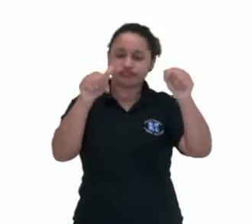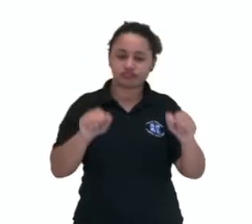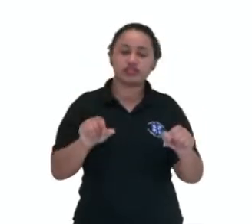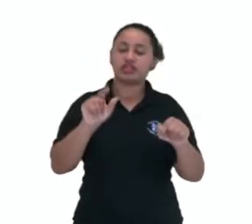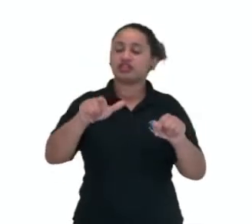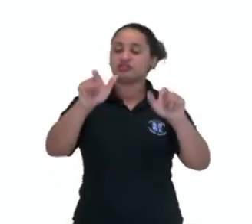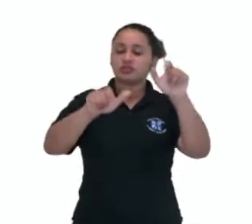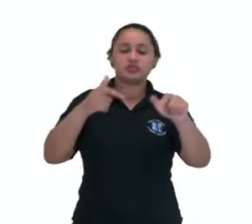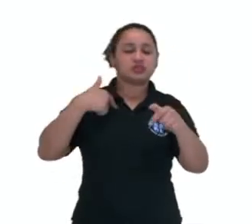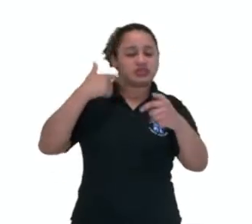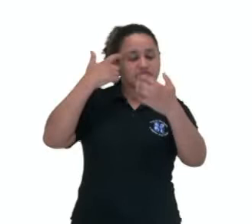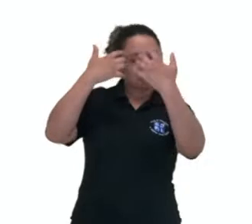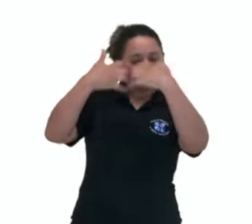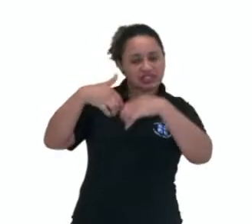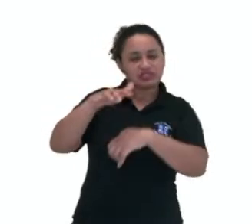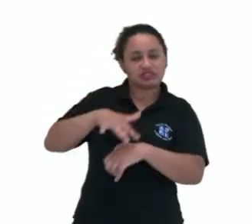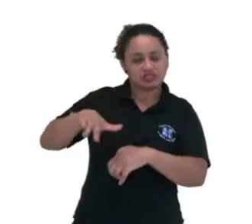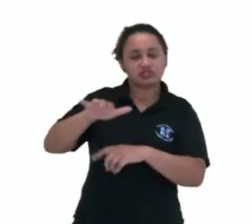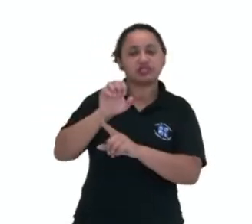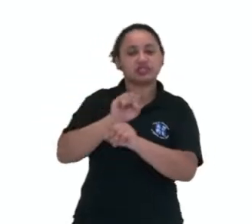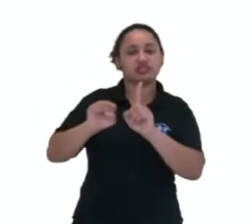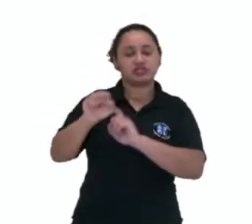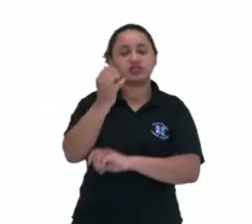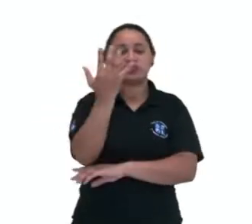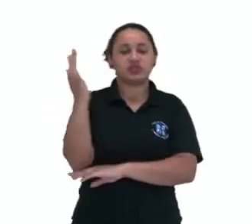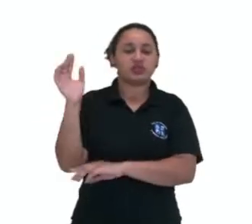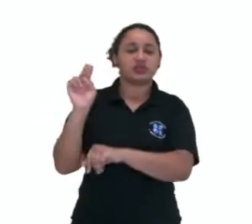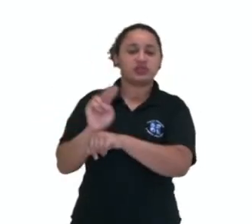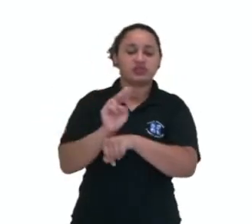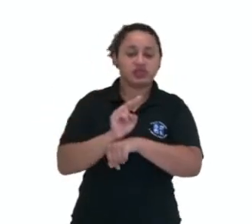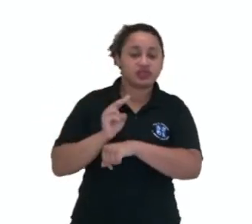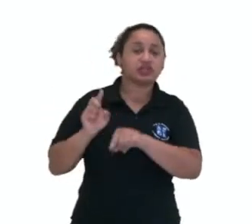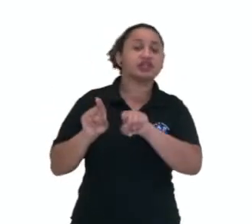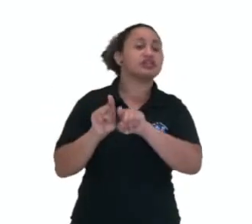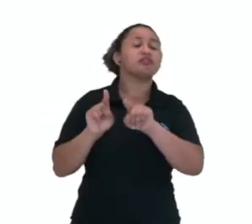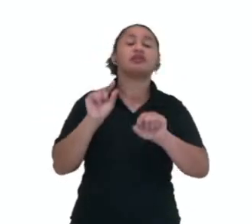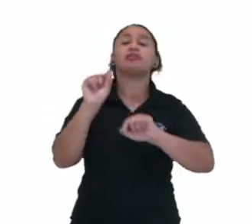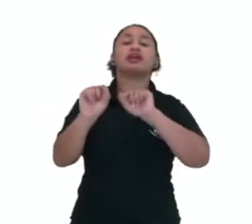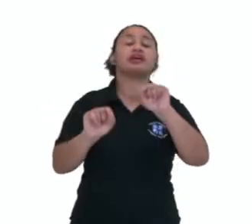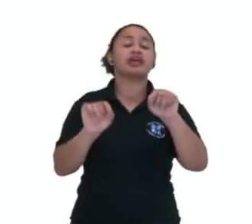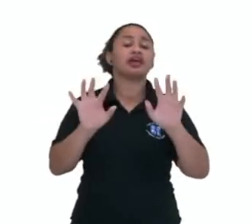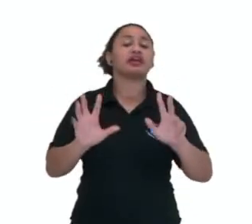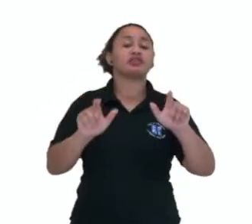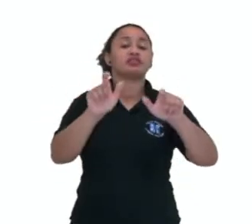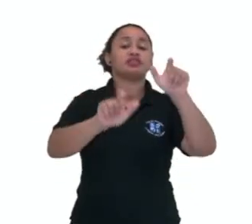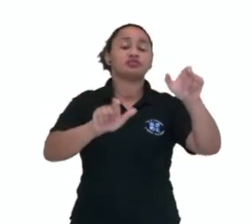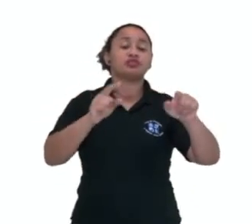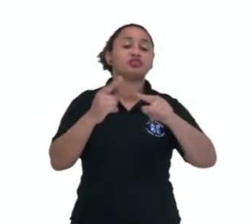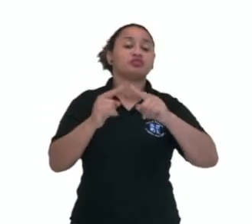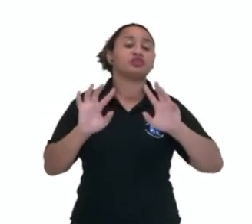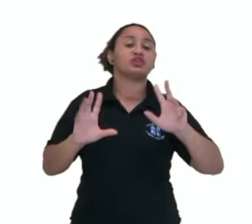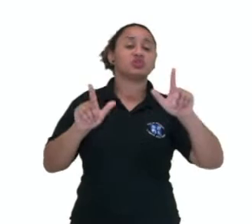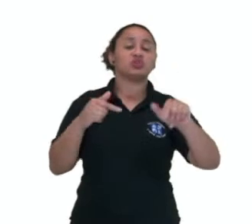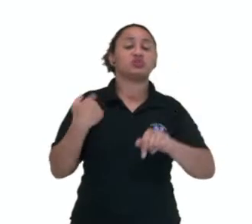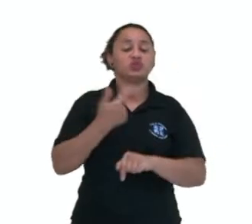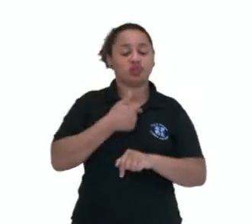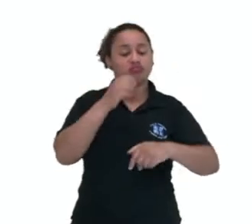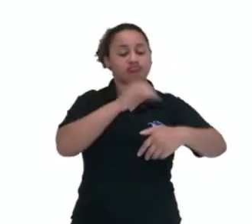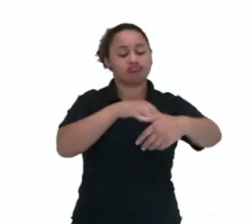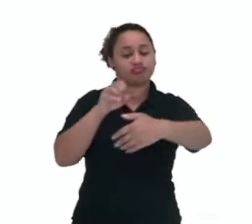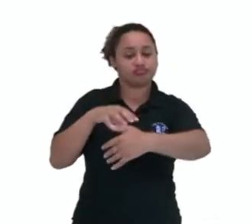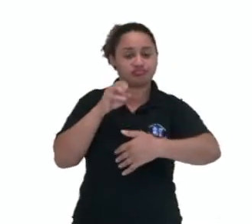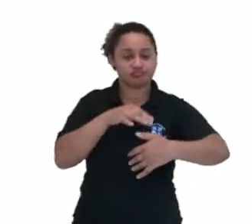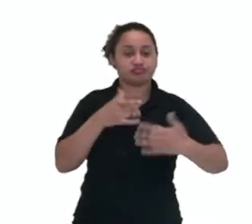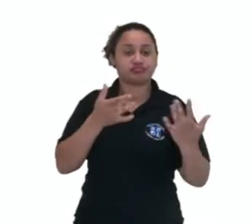refletirem sobre questões socioambientais e a quem ele se destina? A todas as pessoas, porque todos nós produzimos e jogamos lixo. Então vejam,